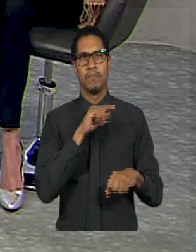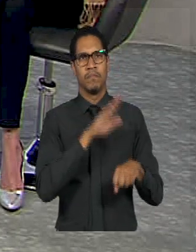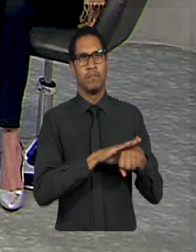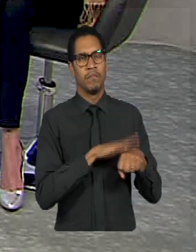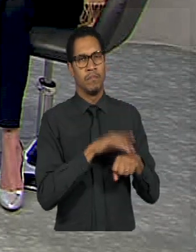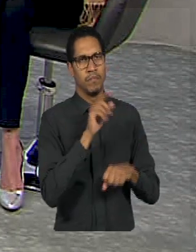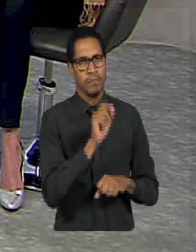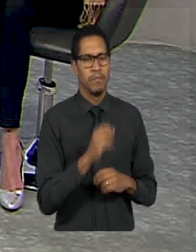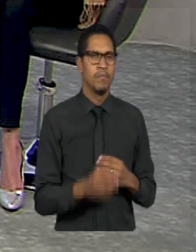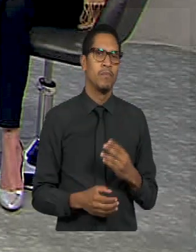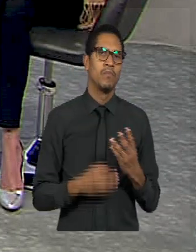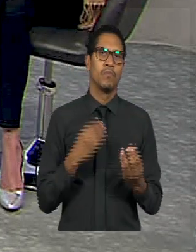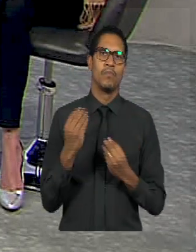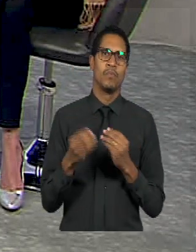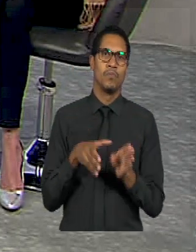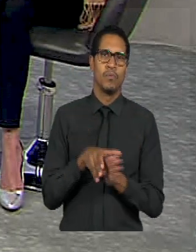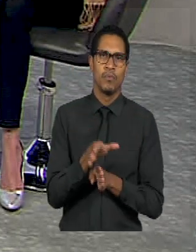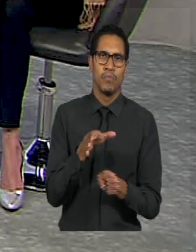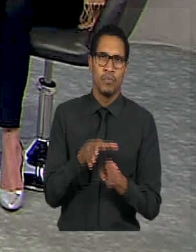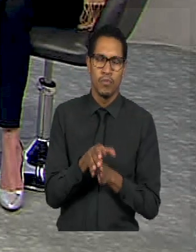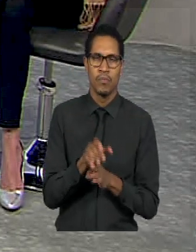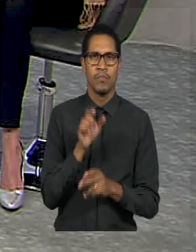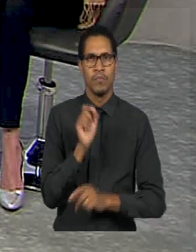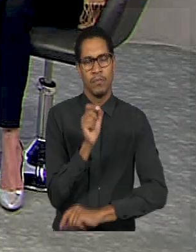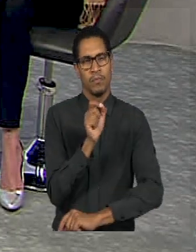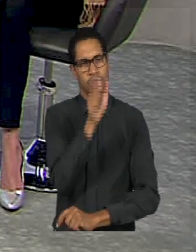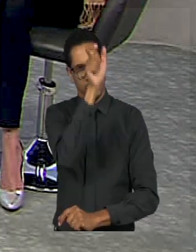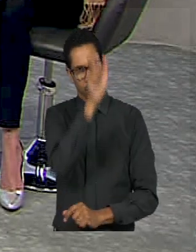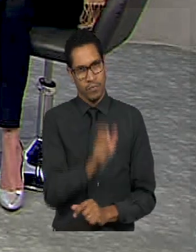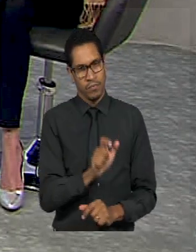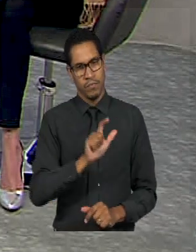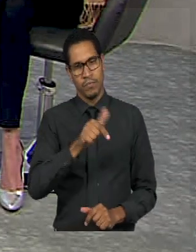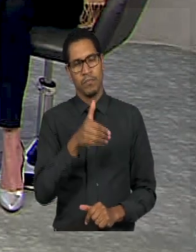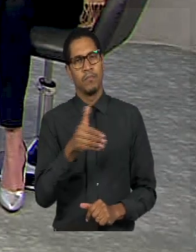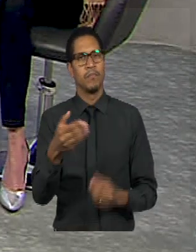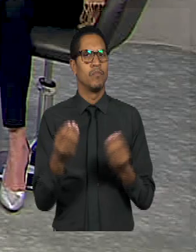causam e como que é a orientação para essa pessoa depois?